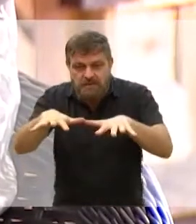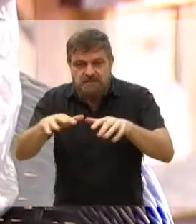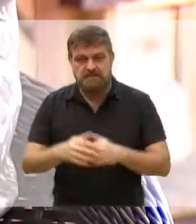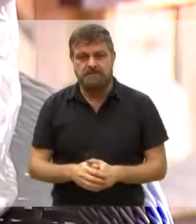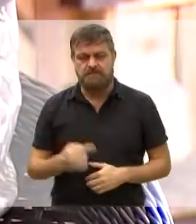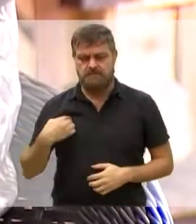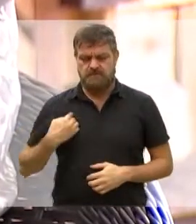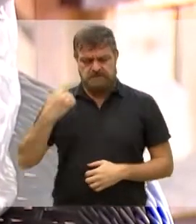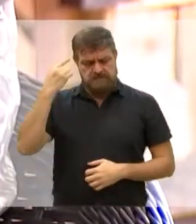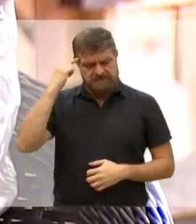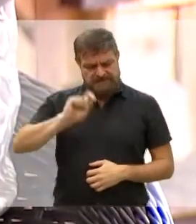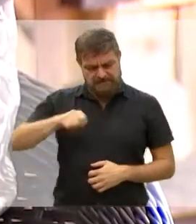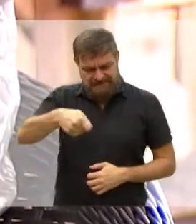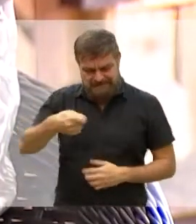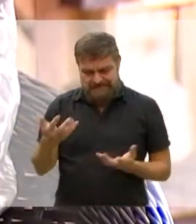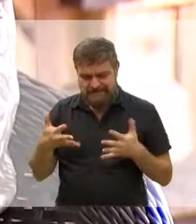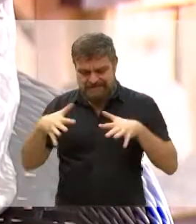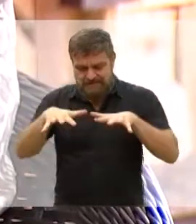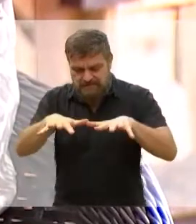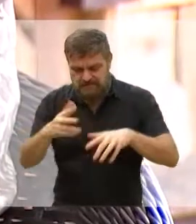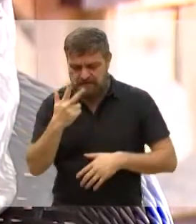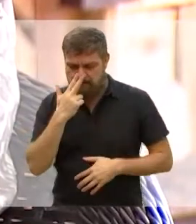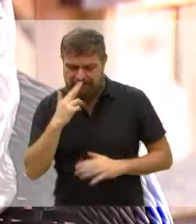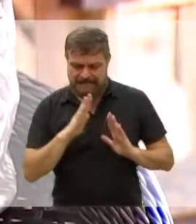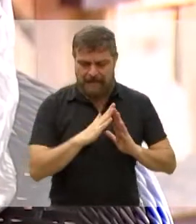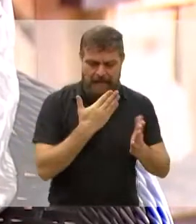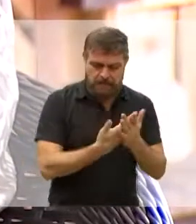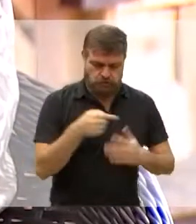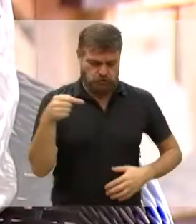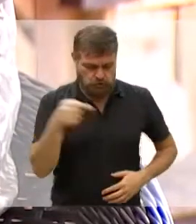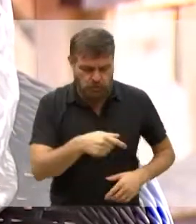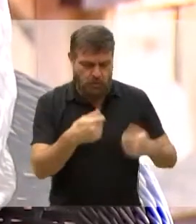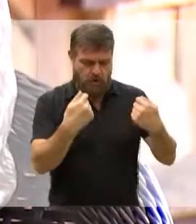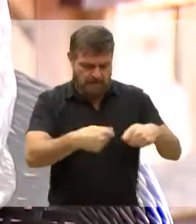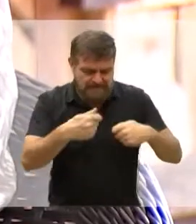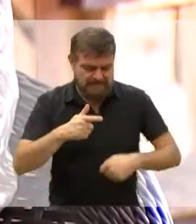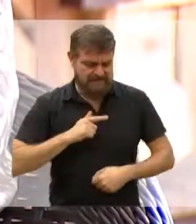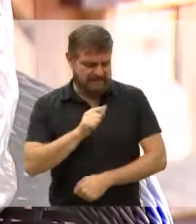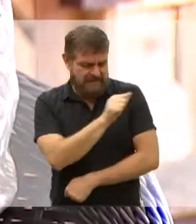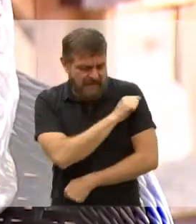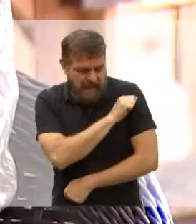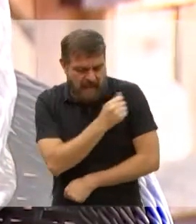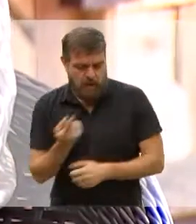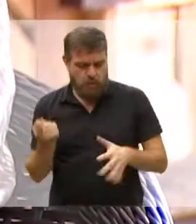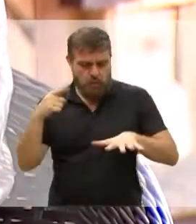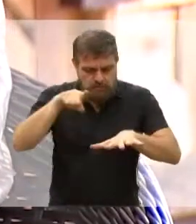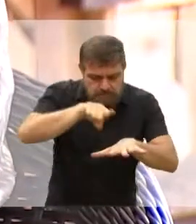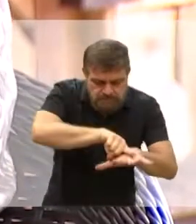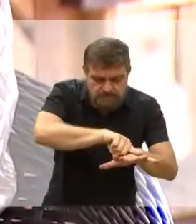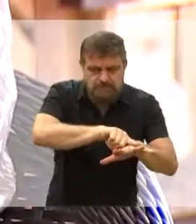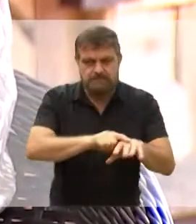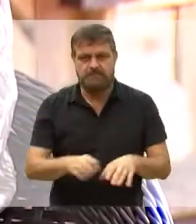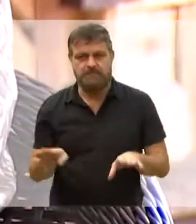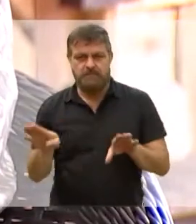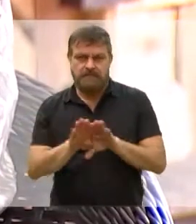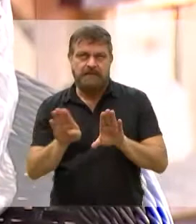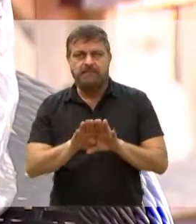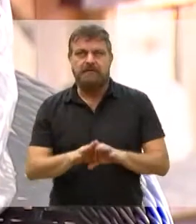quando a gente fala em inclusão, dá a impressão que é só em escolas que tem que abrir vagas para pessoas com